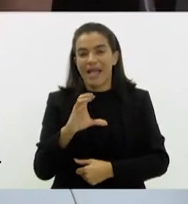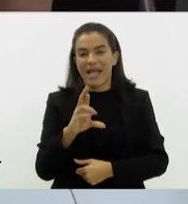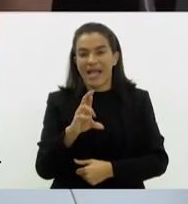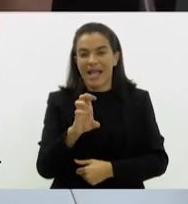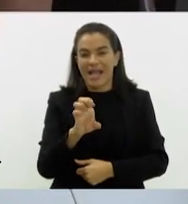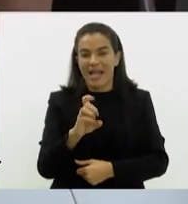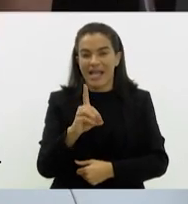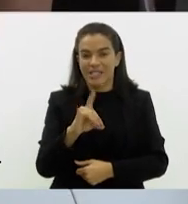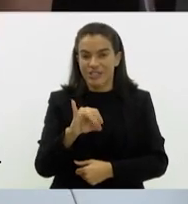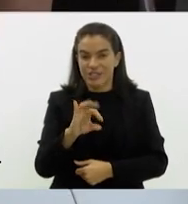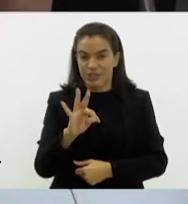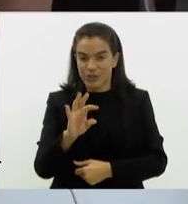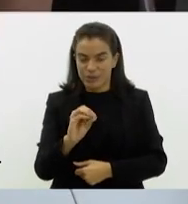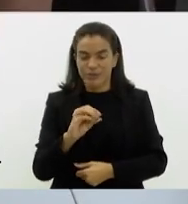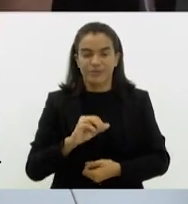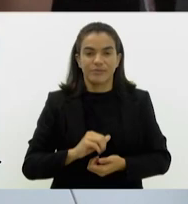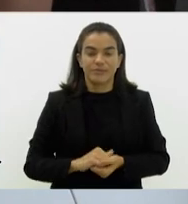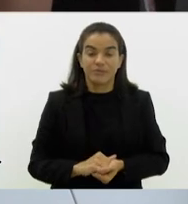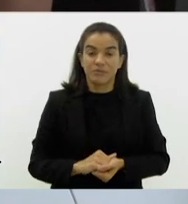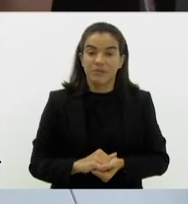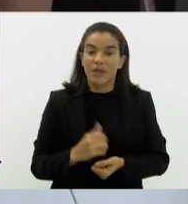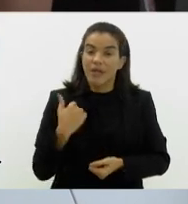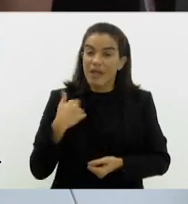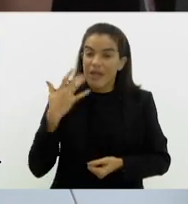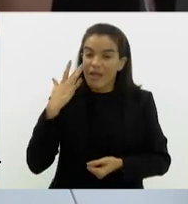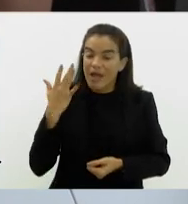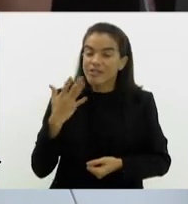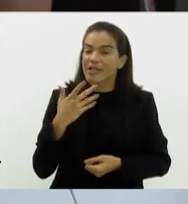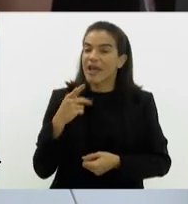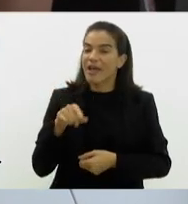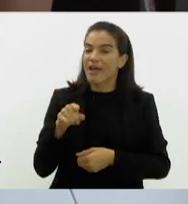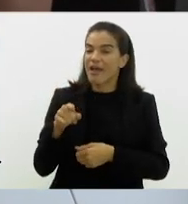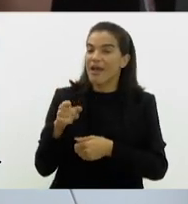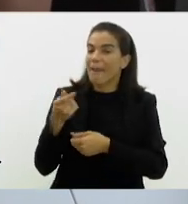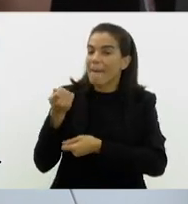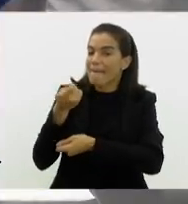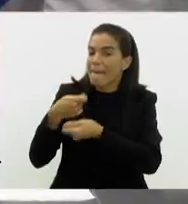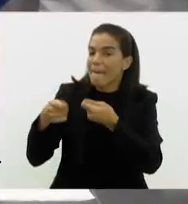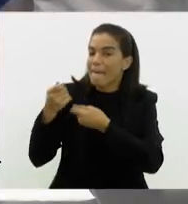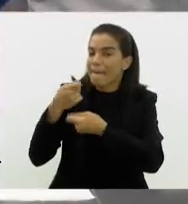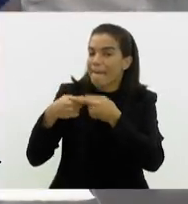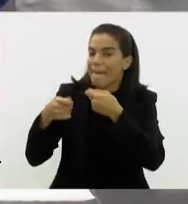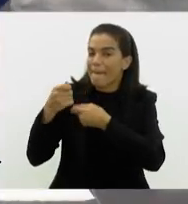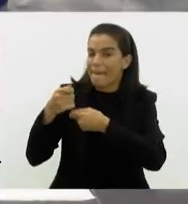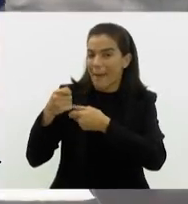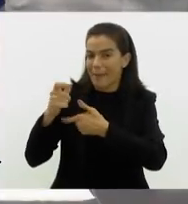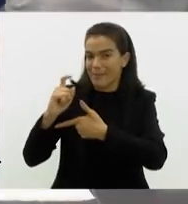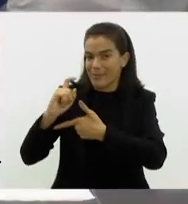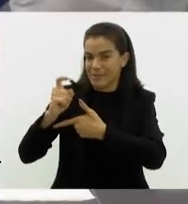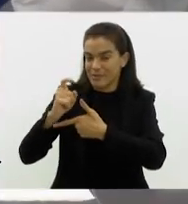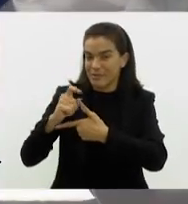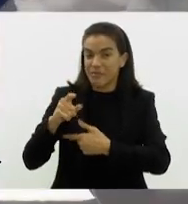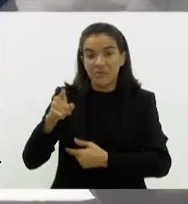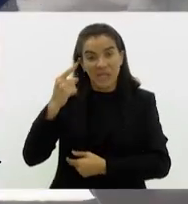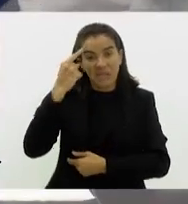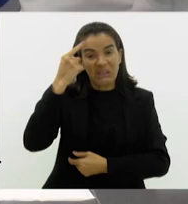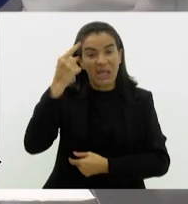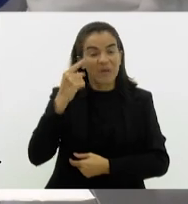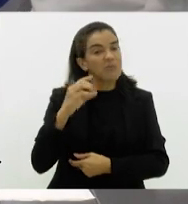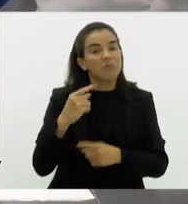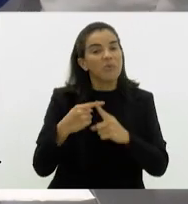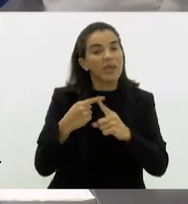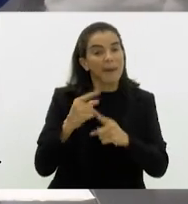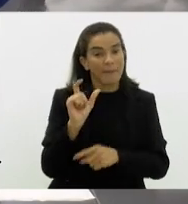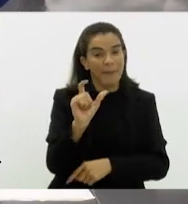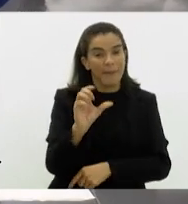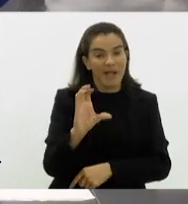precisa... É fustigar o governo, o Poder Executivo, para que isso... Essa ideia, deputado Serafini, é muito boa, porque crédito não é empréstimo.